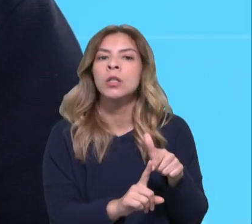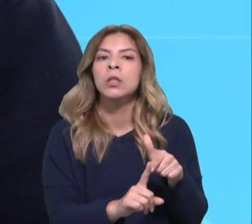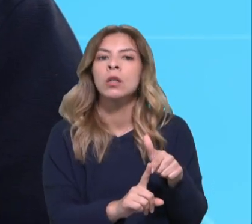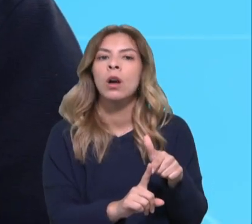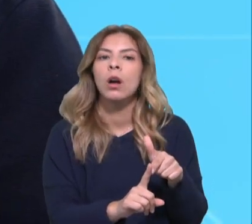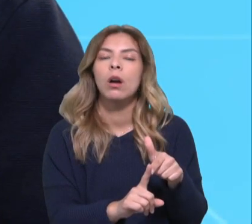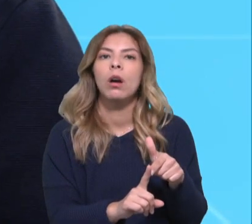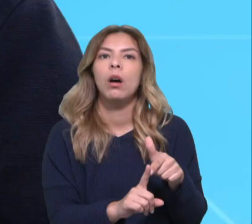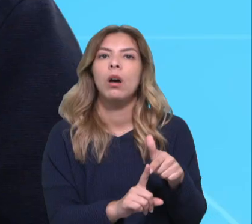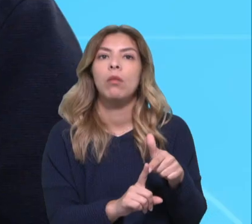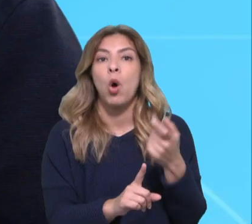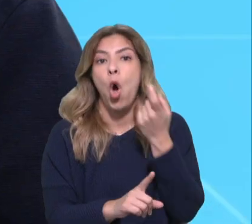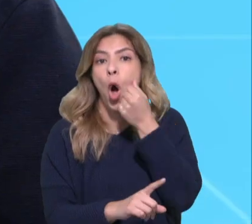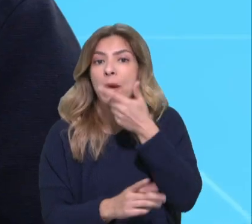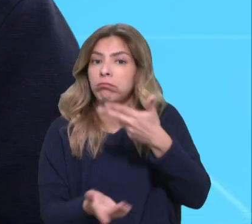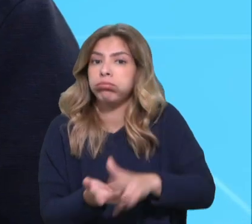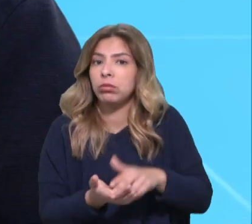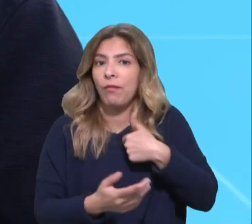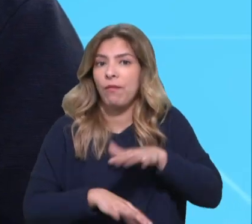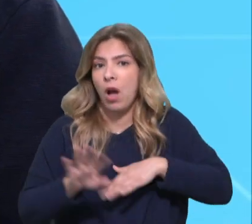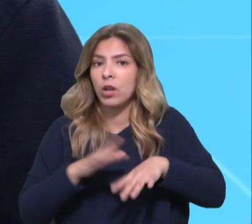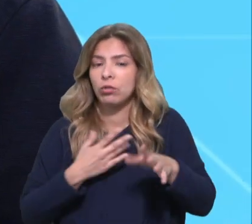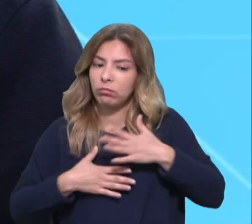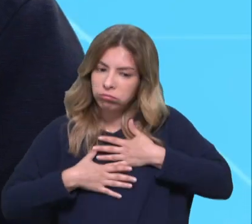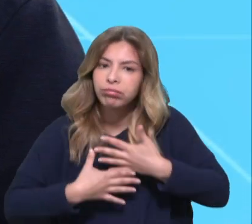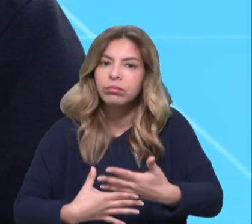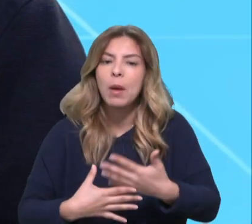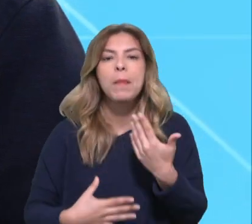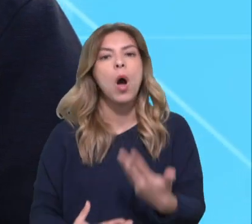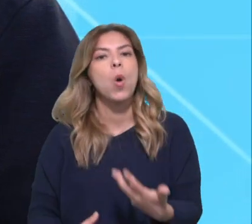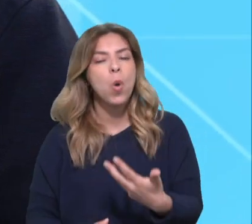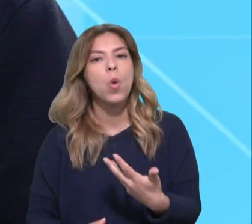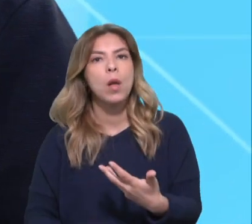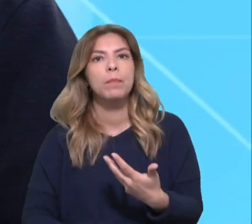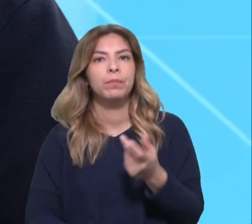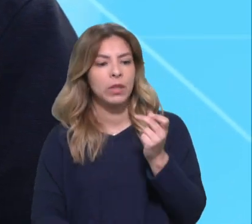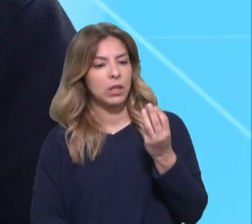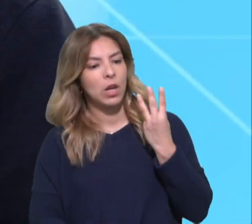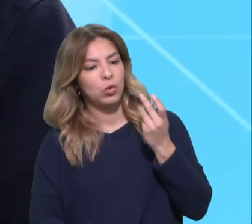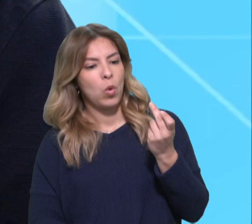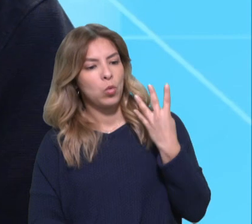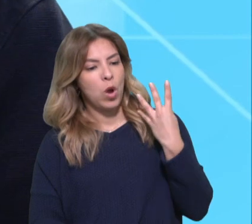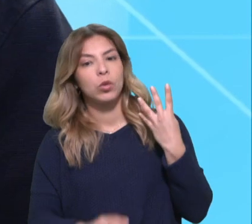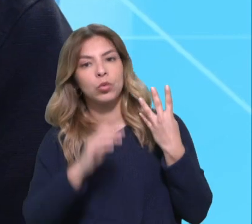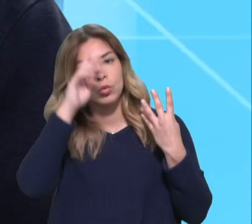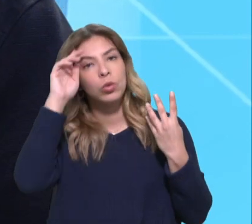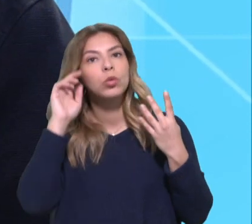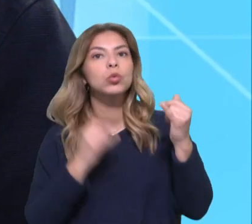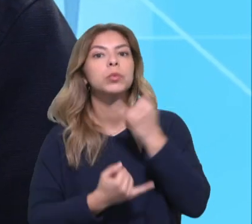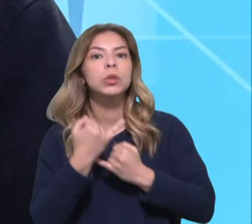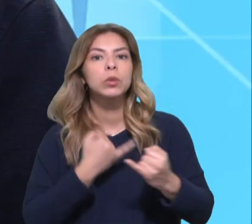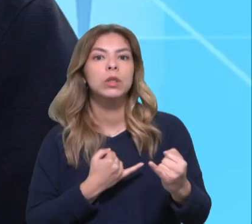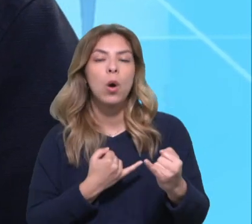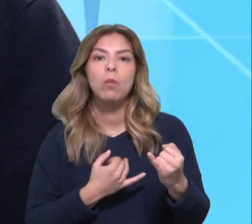feita por homens, não é? Mas curiosamente, há 3, 4 anos para cá, é substituído por